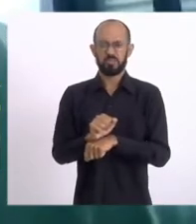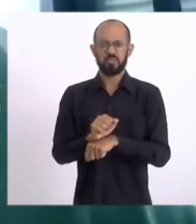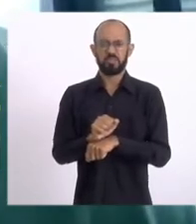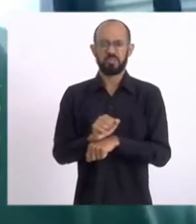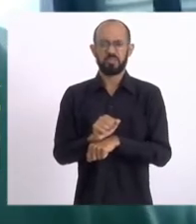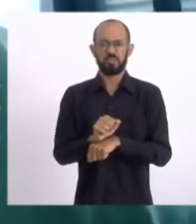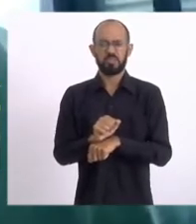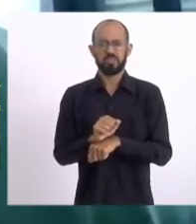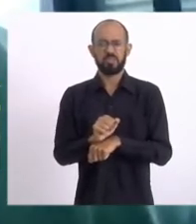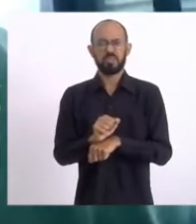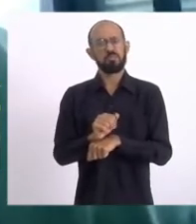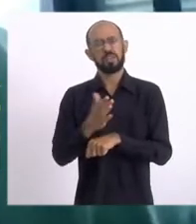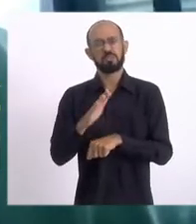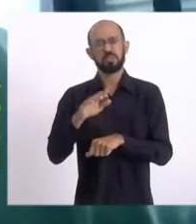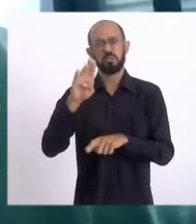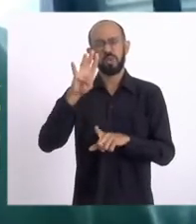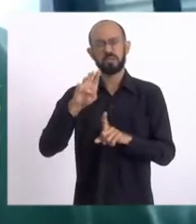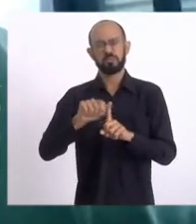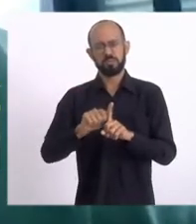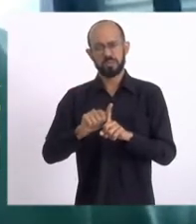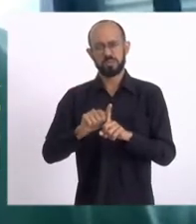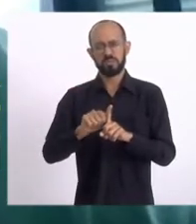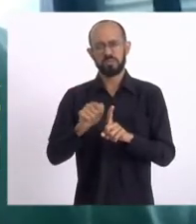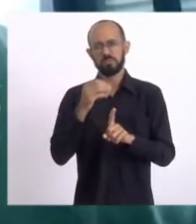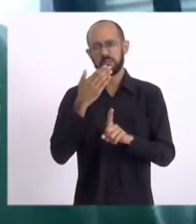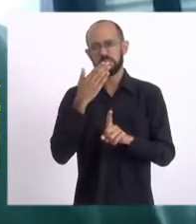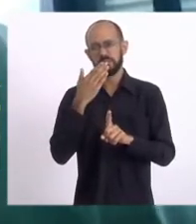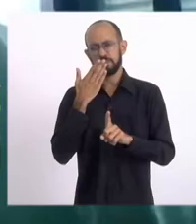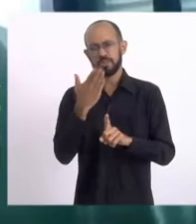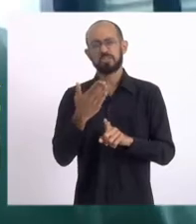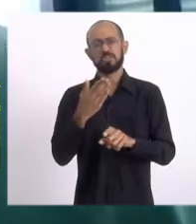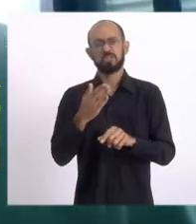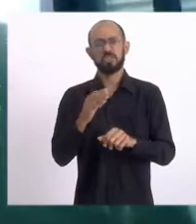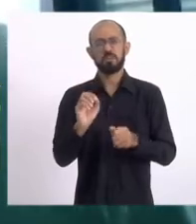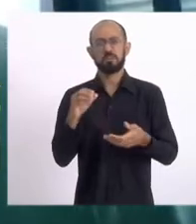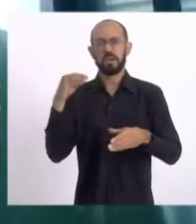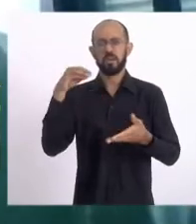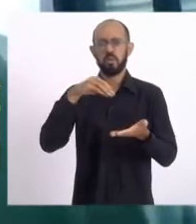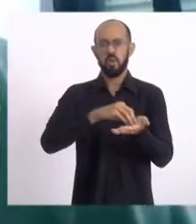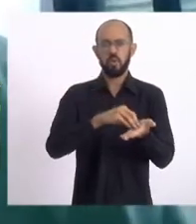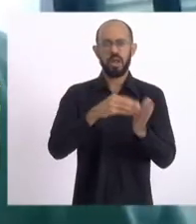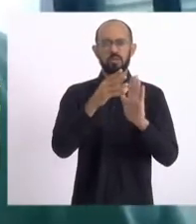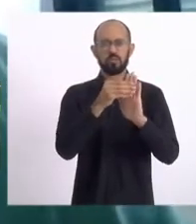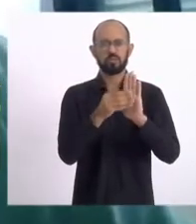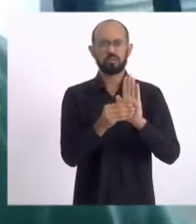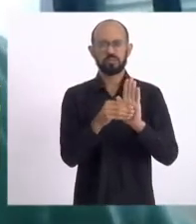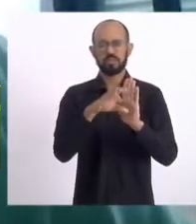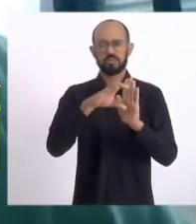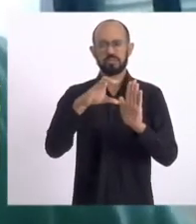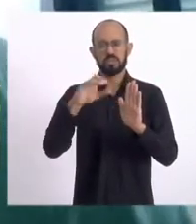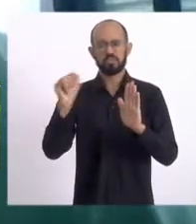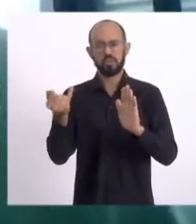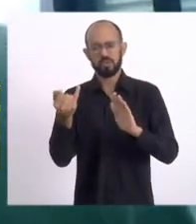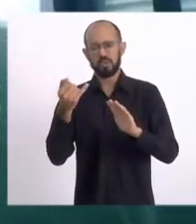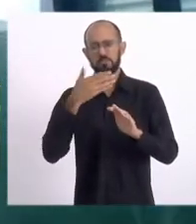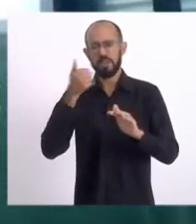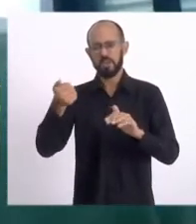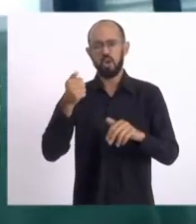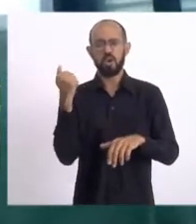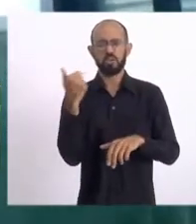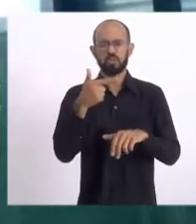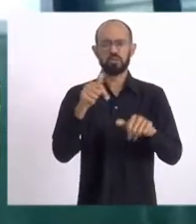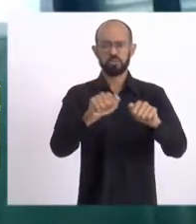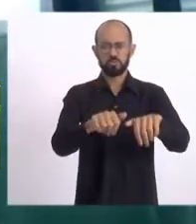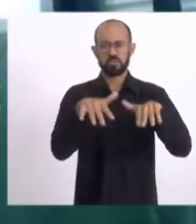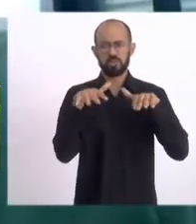eu não sei como fazer para solicitar uma inclusão em pauta na CCJ. Eu prefiro na CCJ do que no plenário. Porque eu gostaria